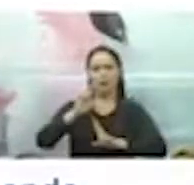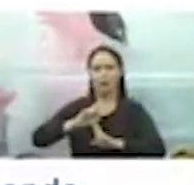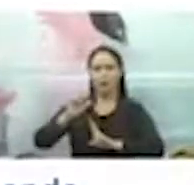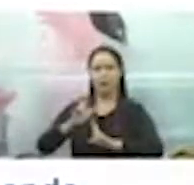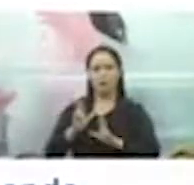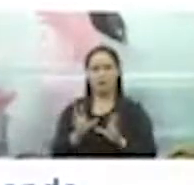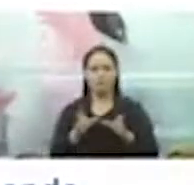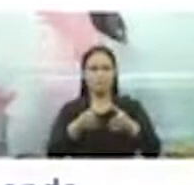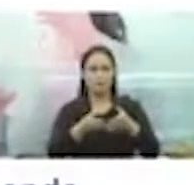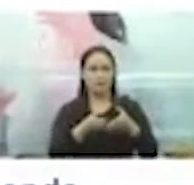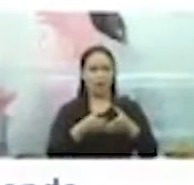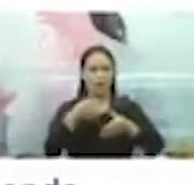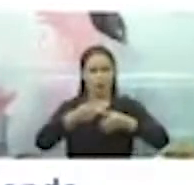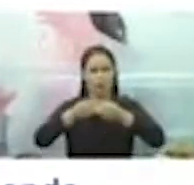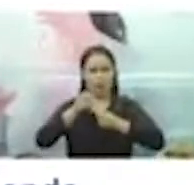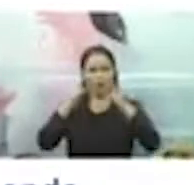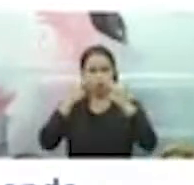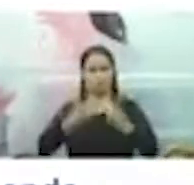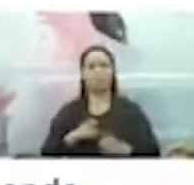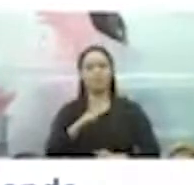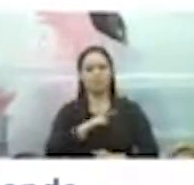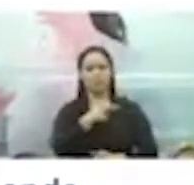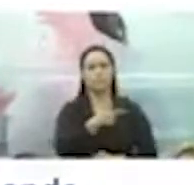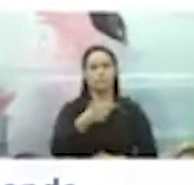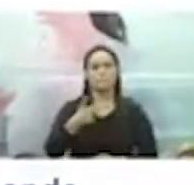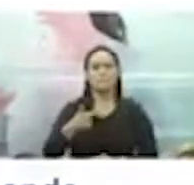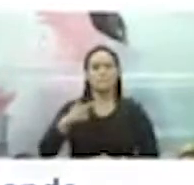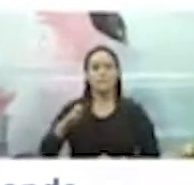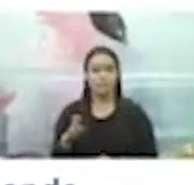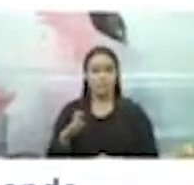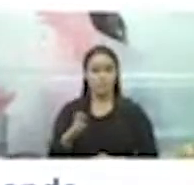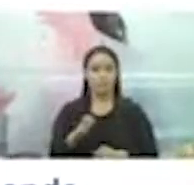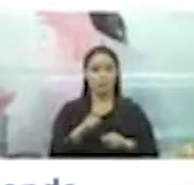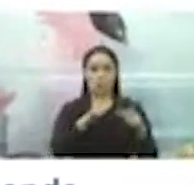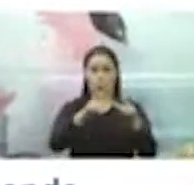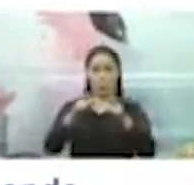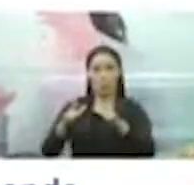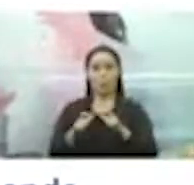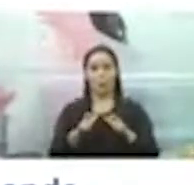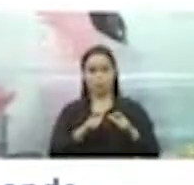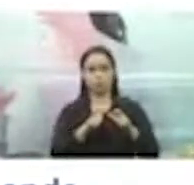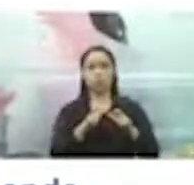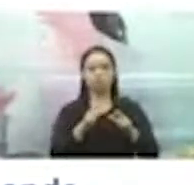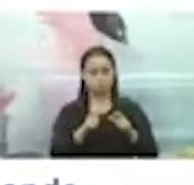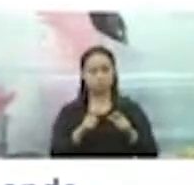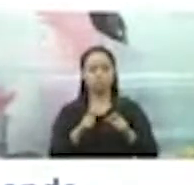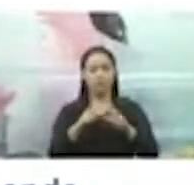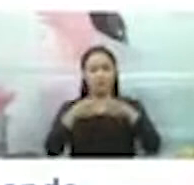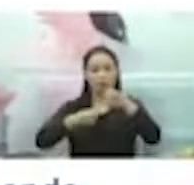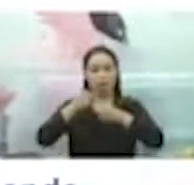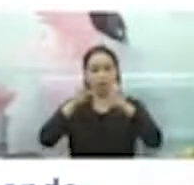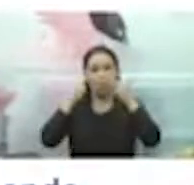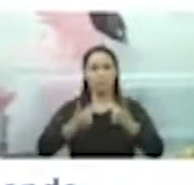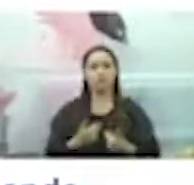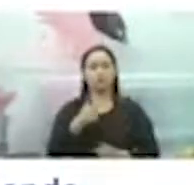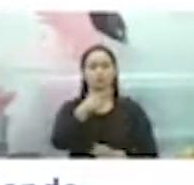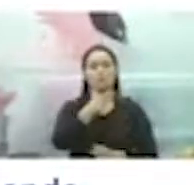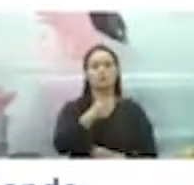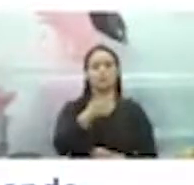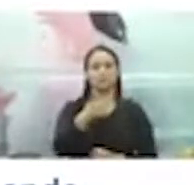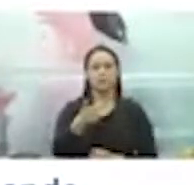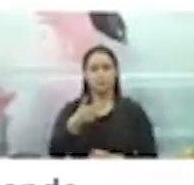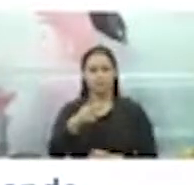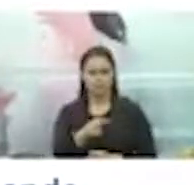humano do mundo. A gente tem 225 bancos de leite humano, 217 postos de coleta